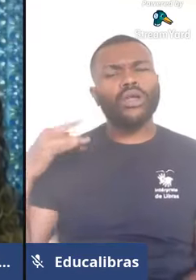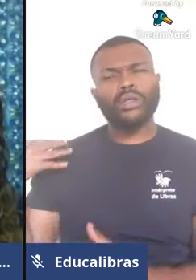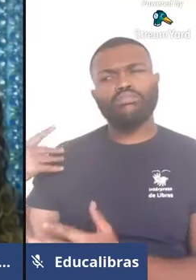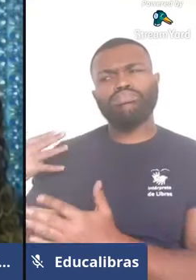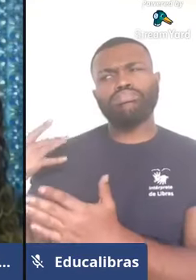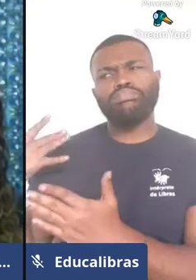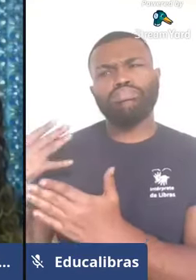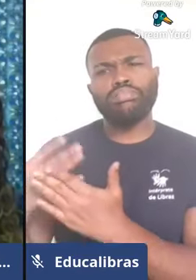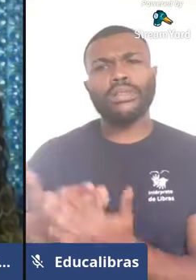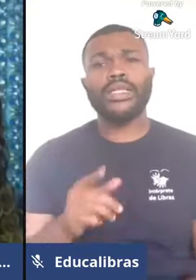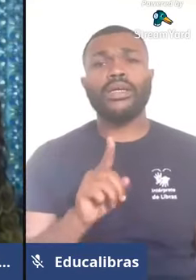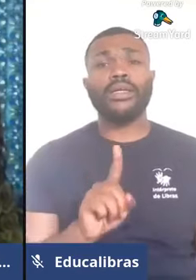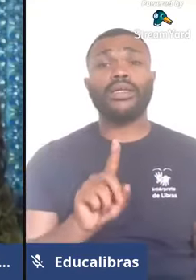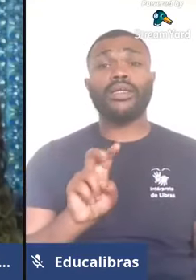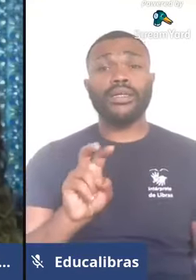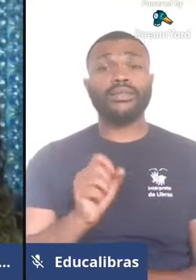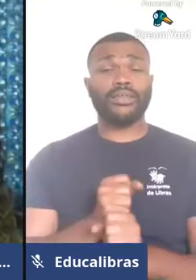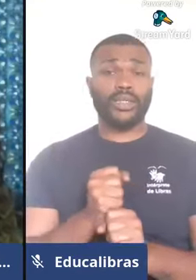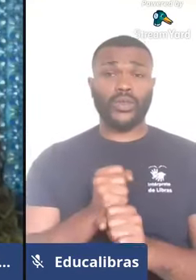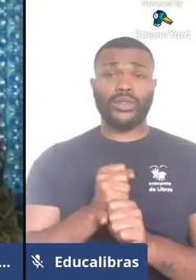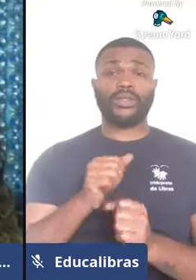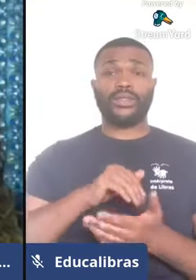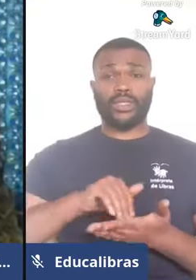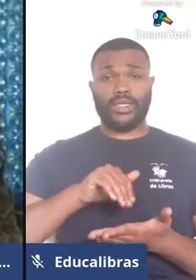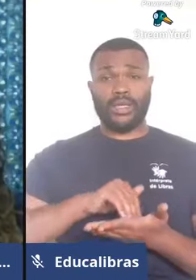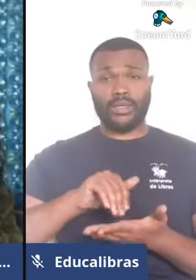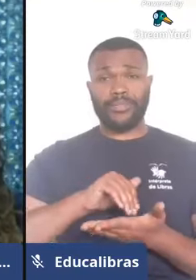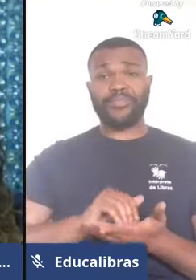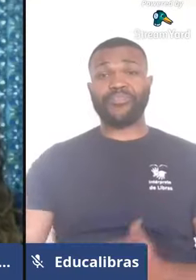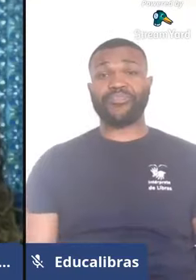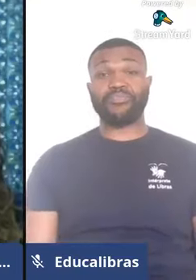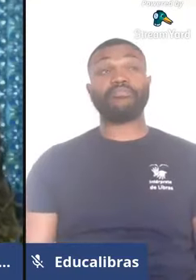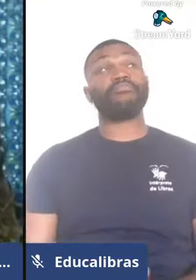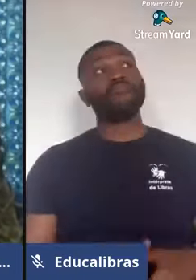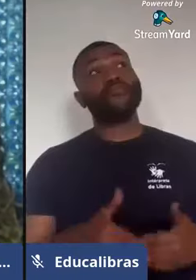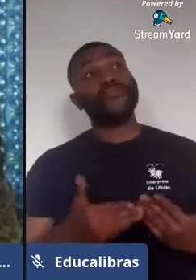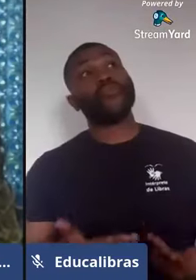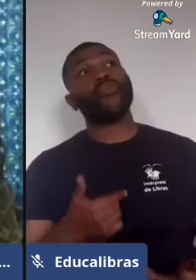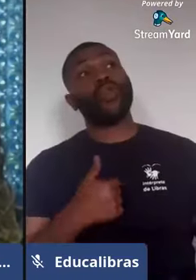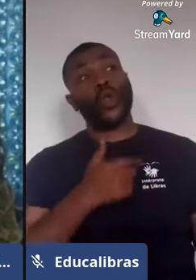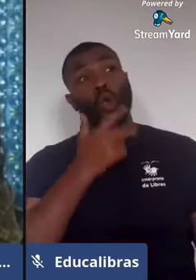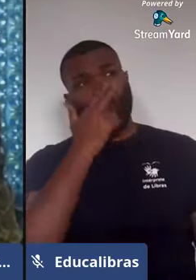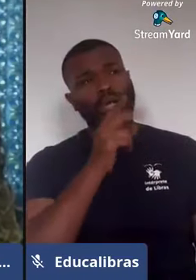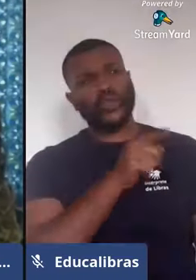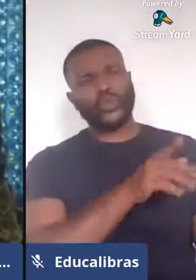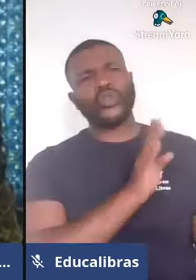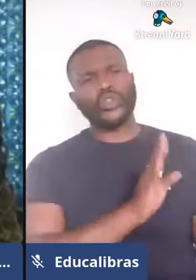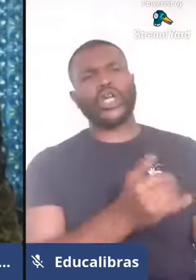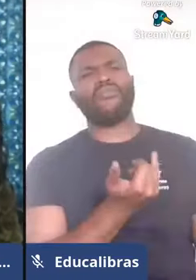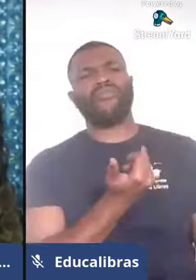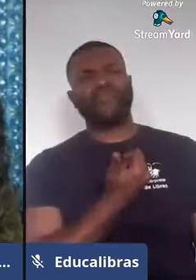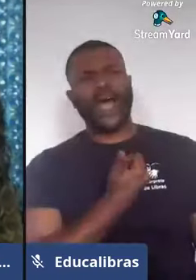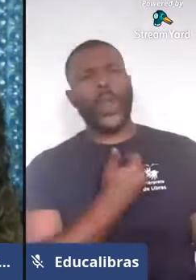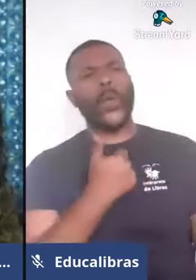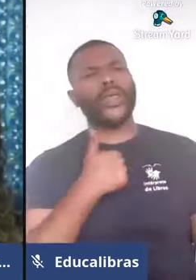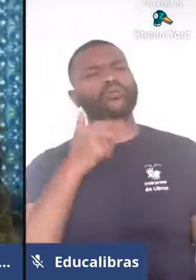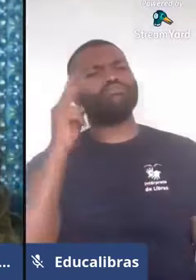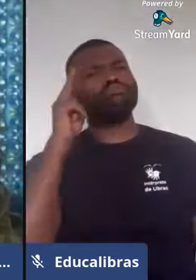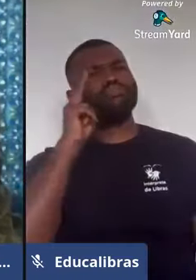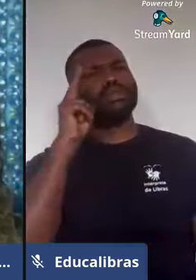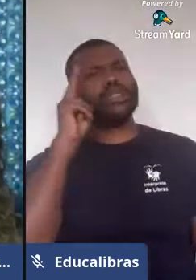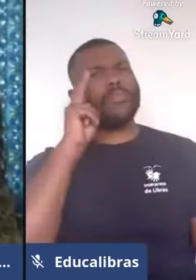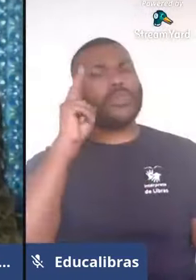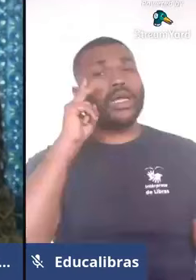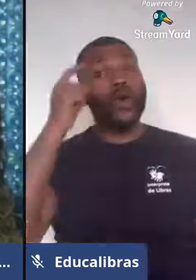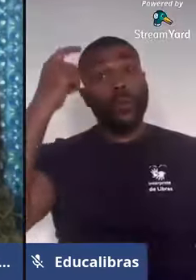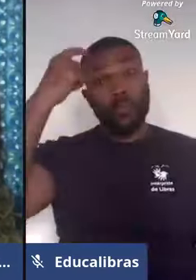desta secretaria? Então, eu acho que isso que você já citou, até uma coisa que eu lembrei ontem, eu estava pensando aqui na live,